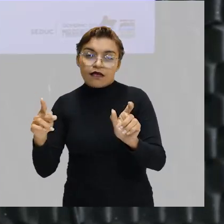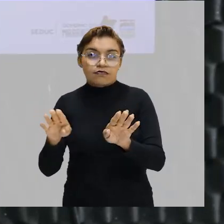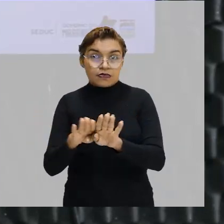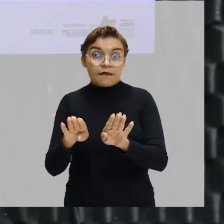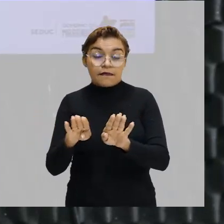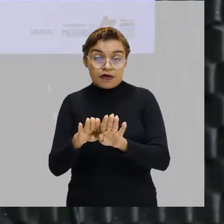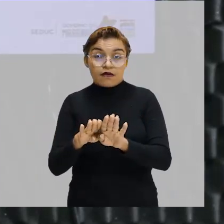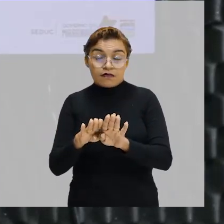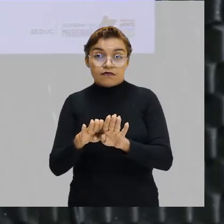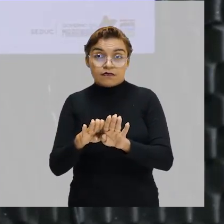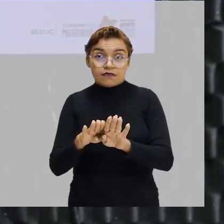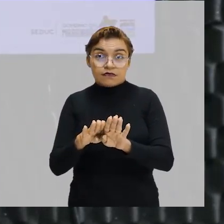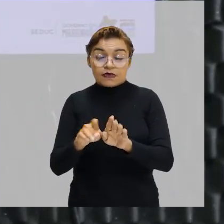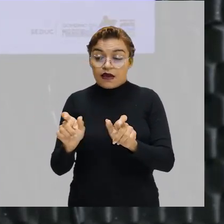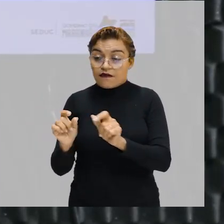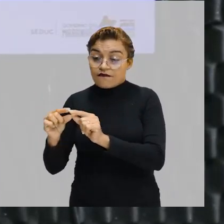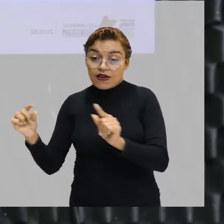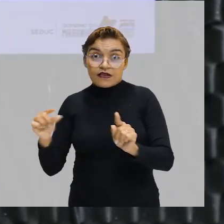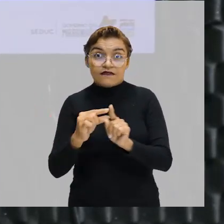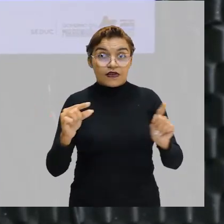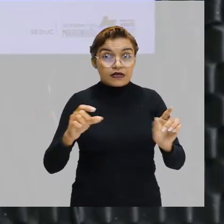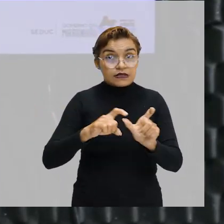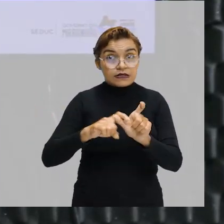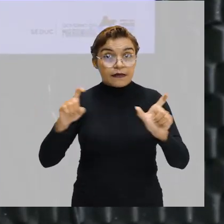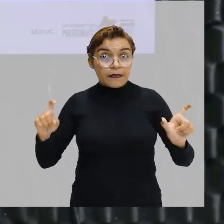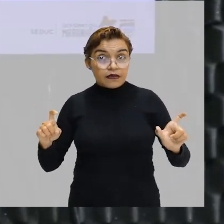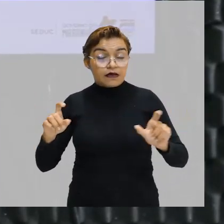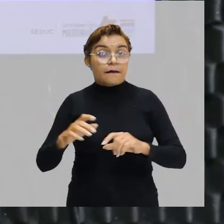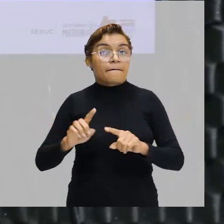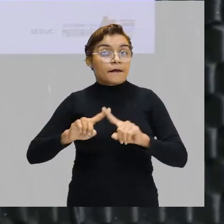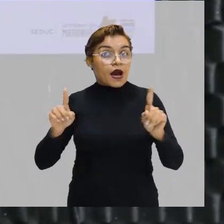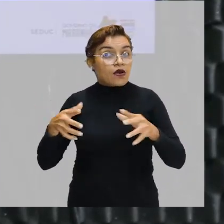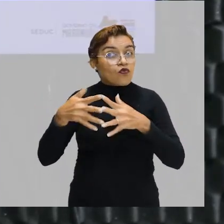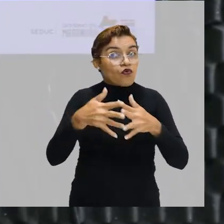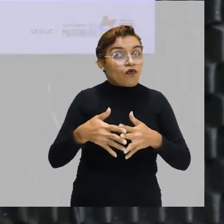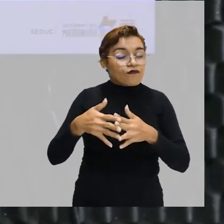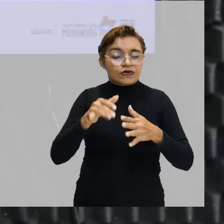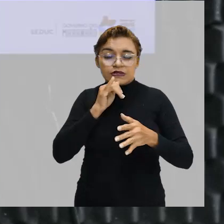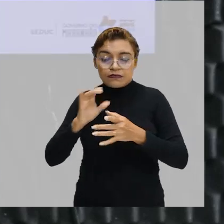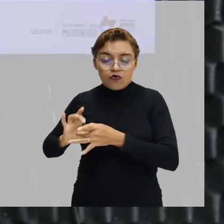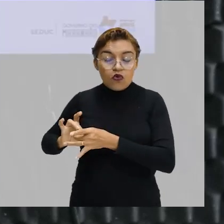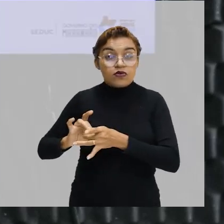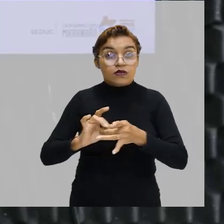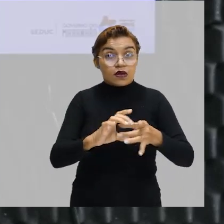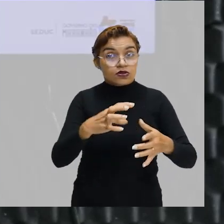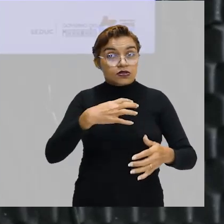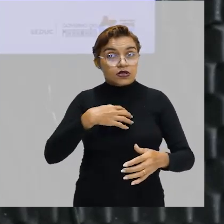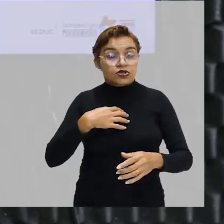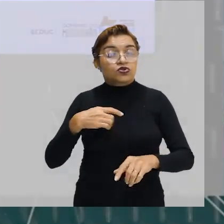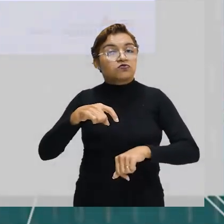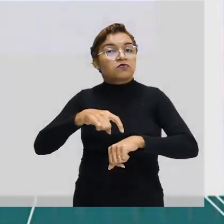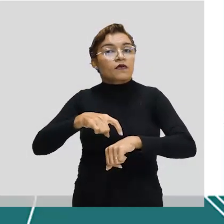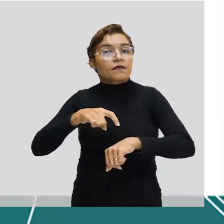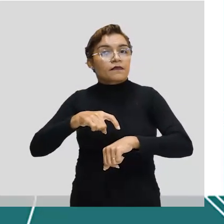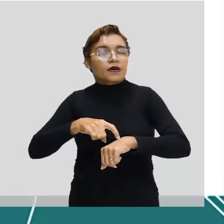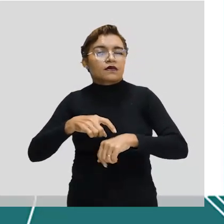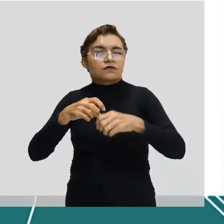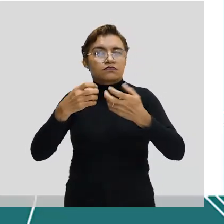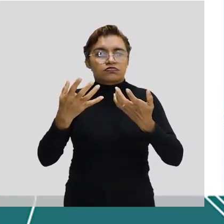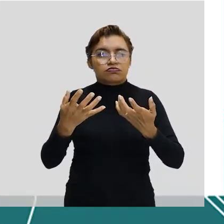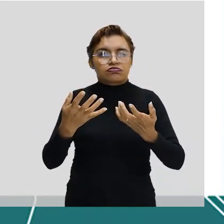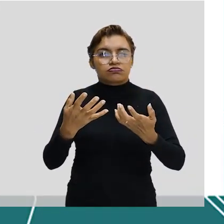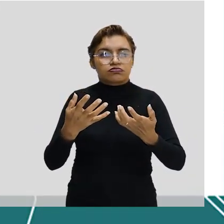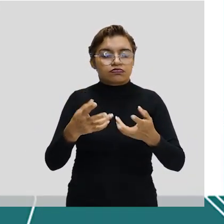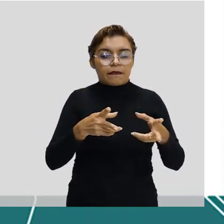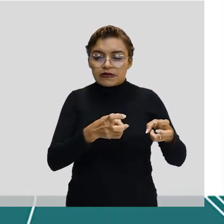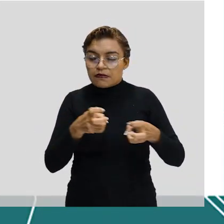elas são independentes. Agora, não confunda o contexto, o sentido na hora de fazer essa classificação